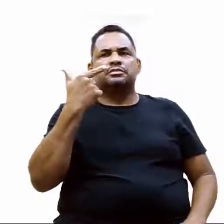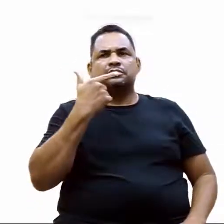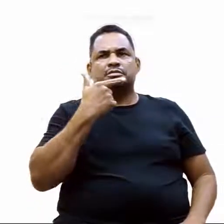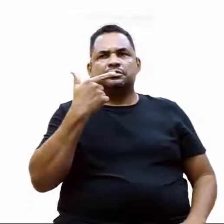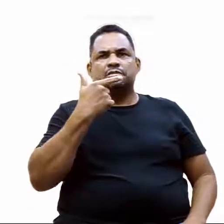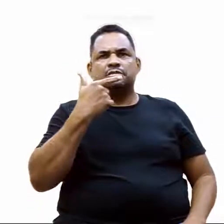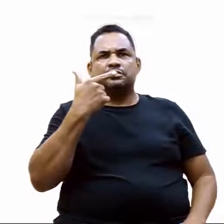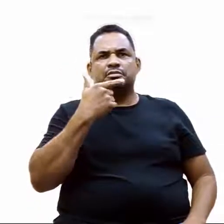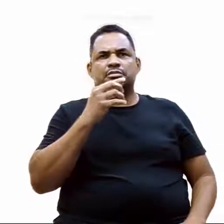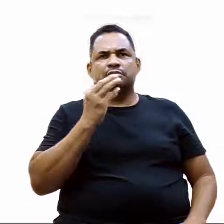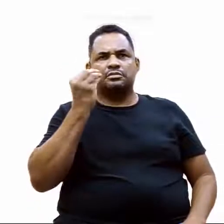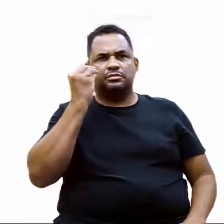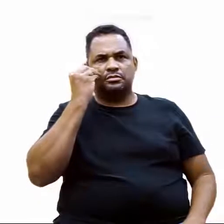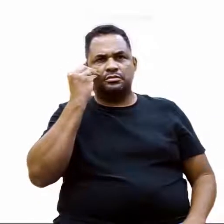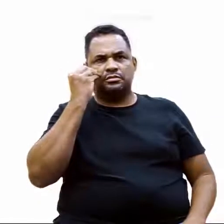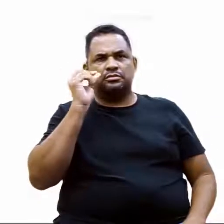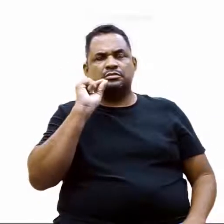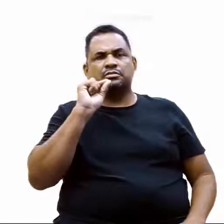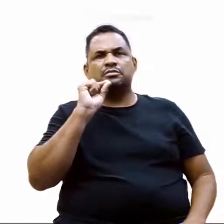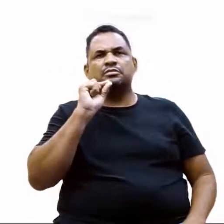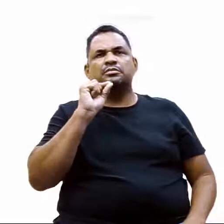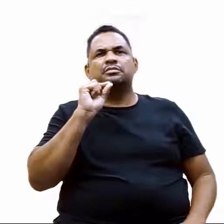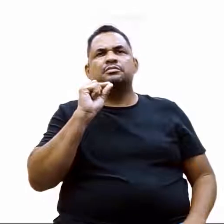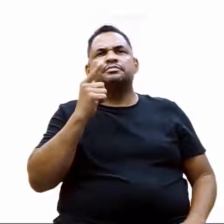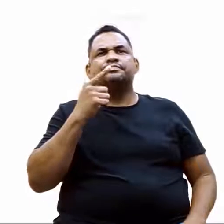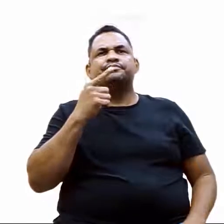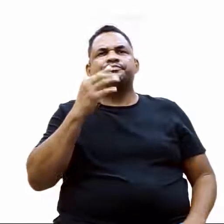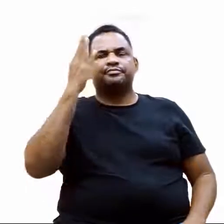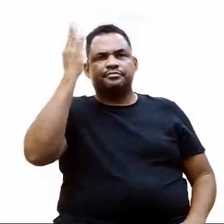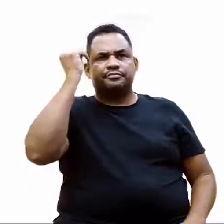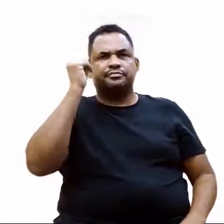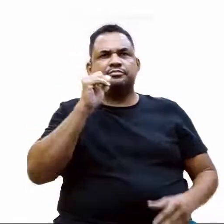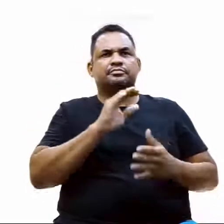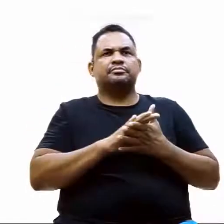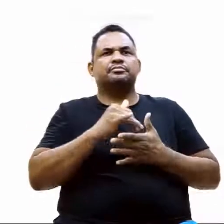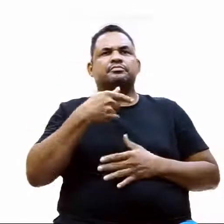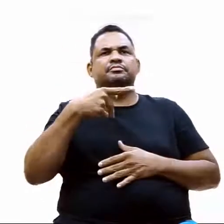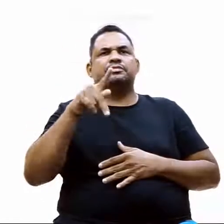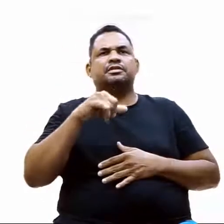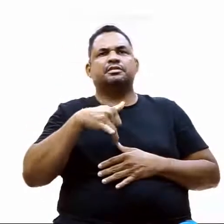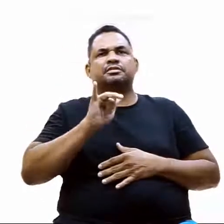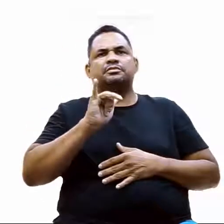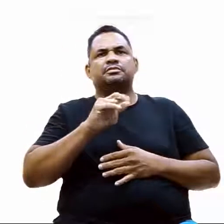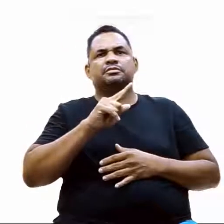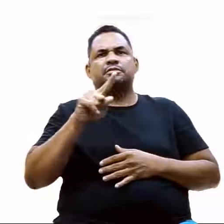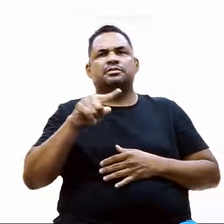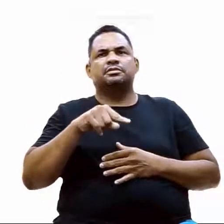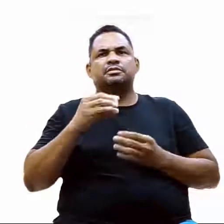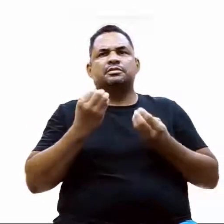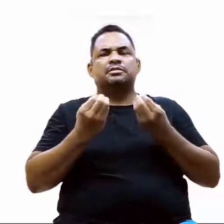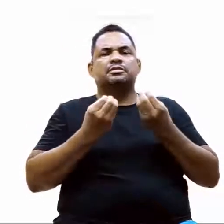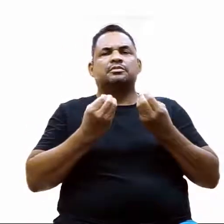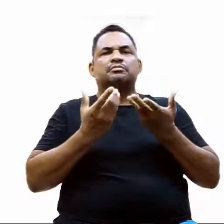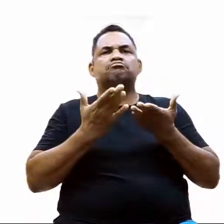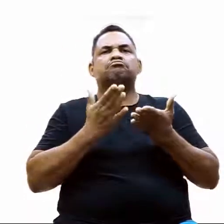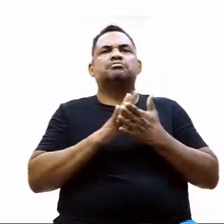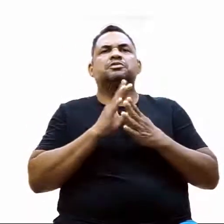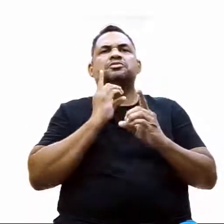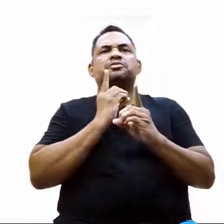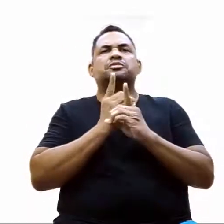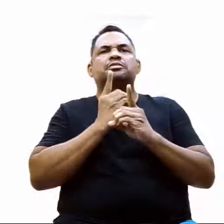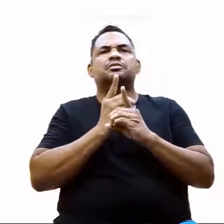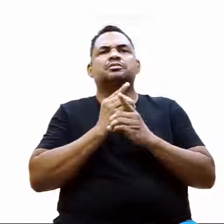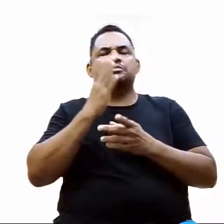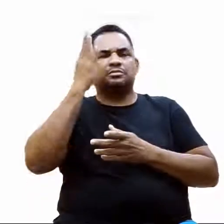experiência, o que sabe-se que é para Y e para Z, como eu cheguei? Eu